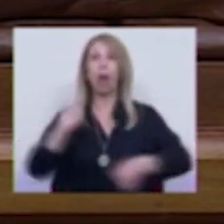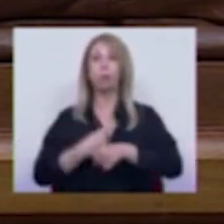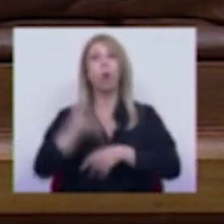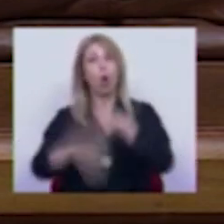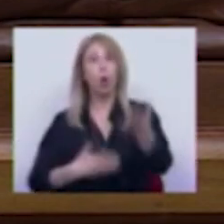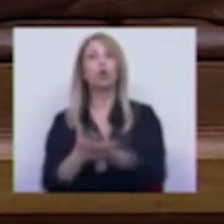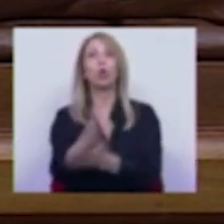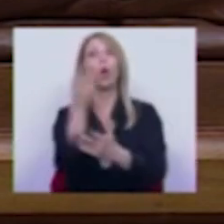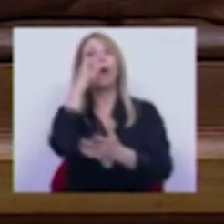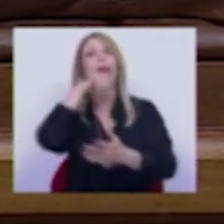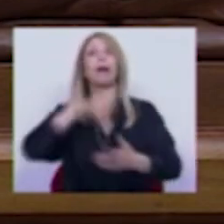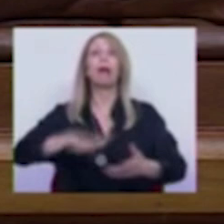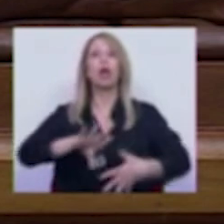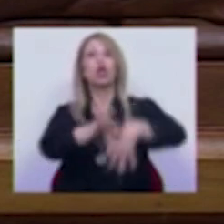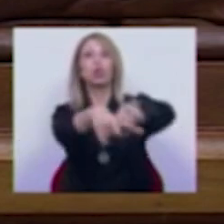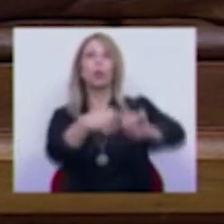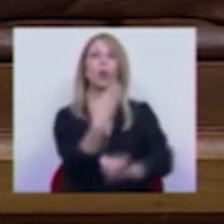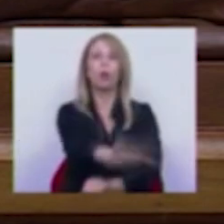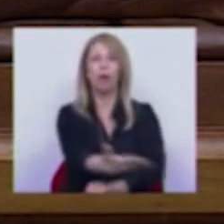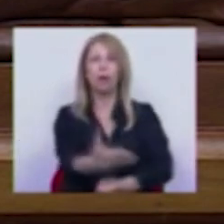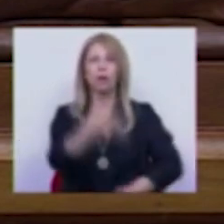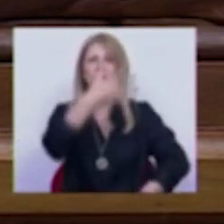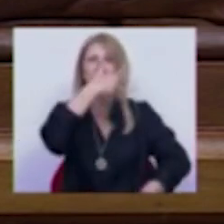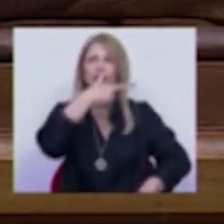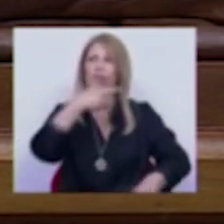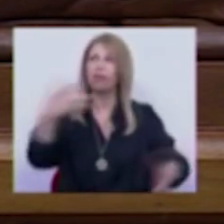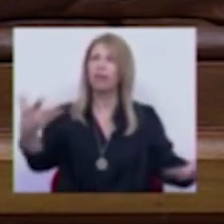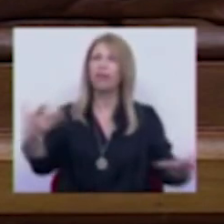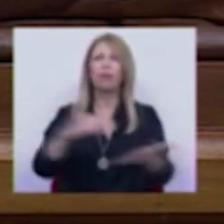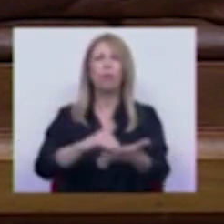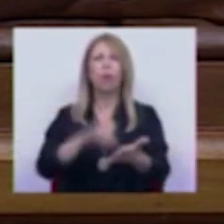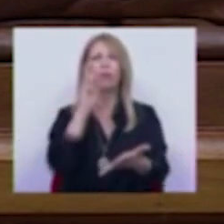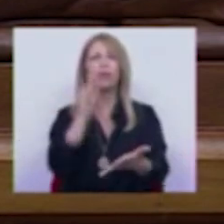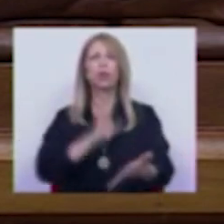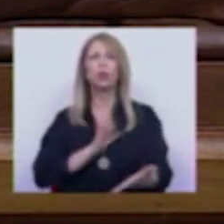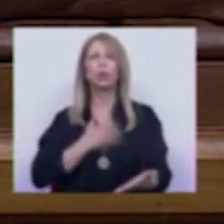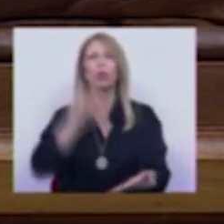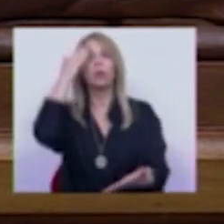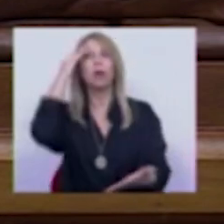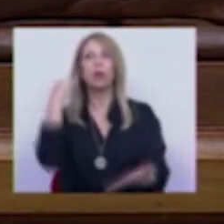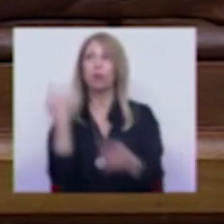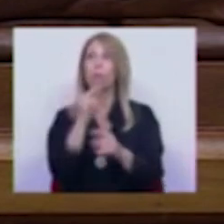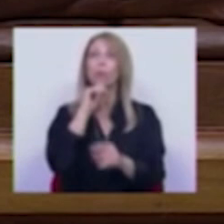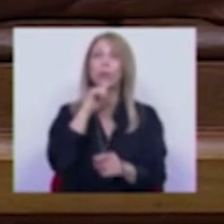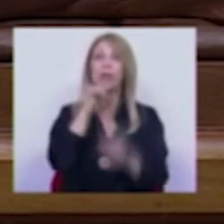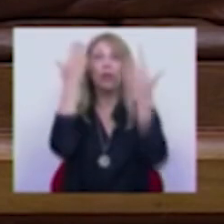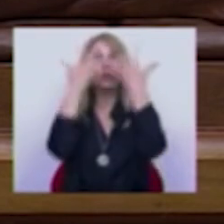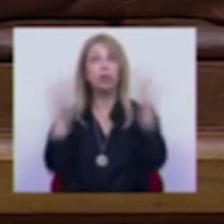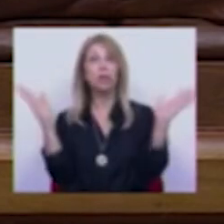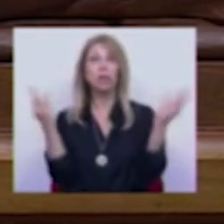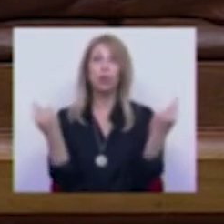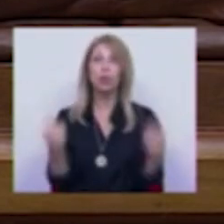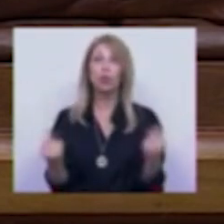o que existe. Que triste e que pobre visão do mundo a de quem acha que o campo de possíveis da democracia se resume a